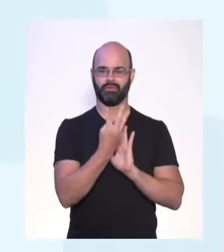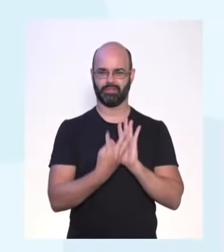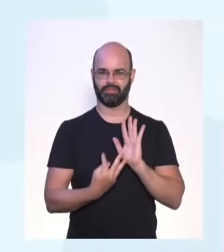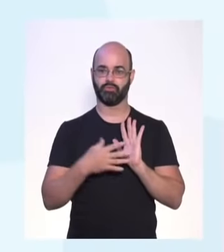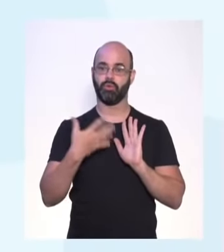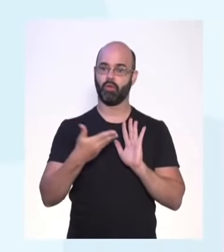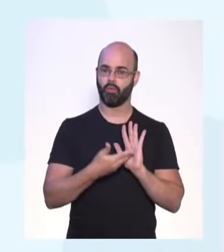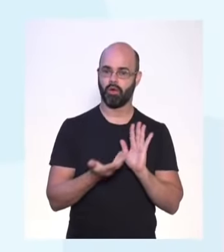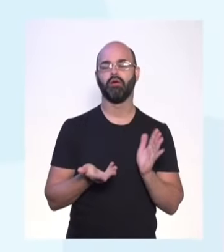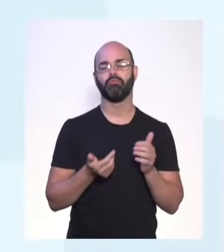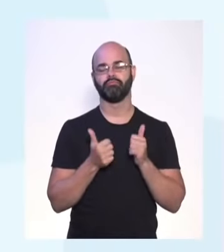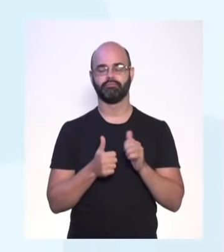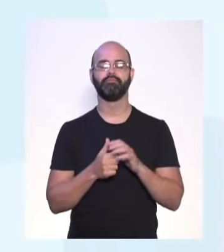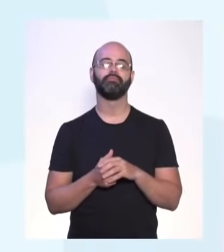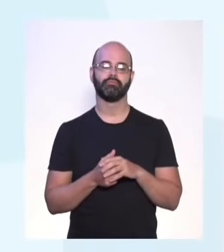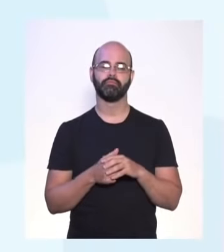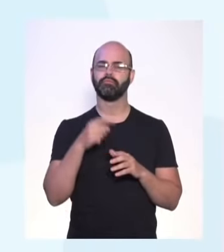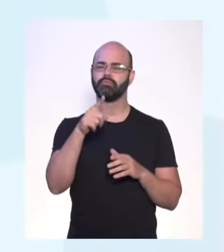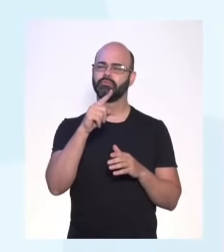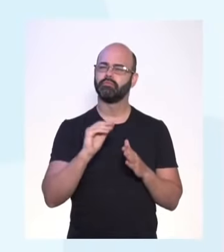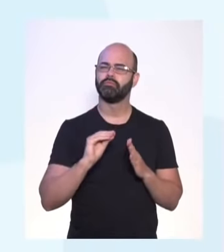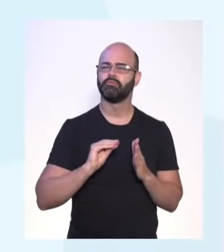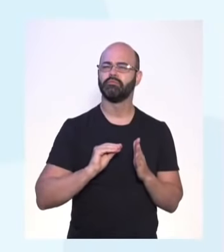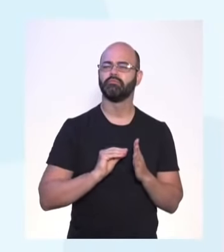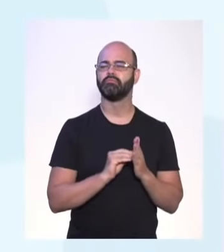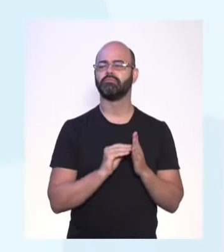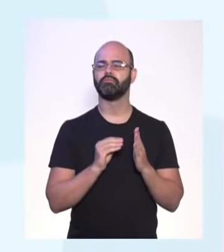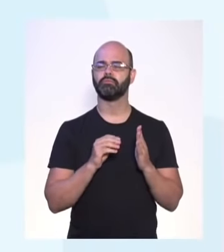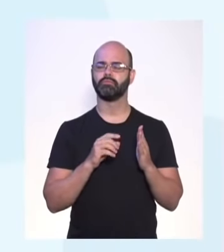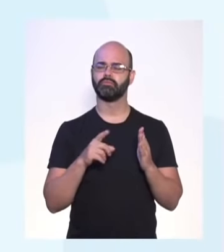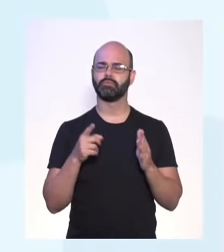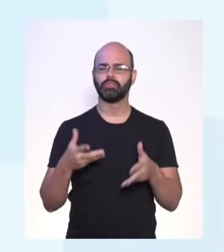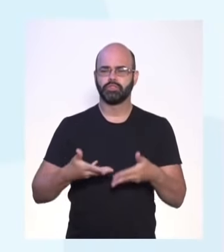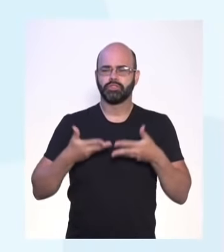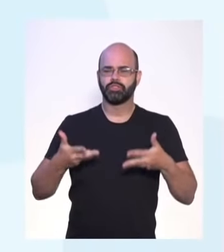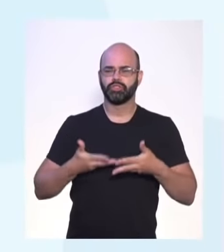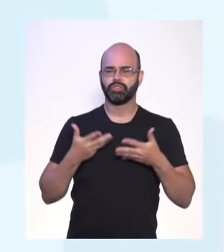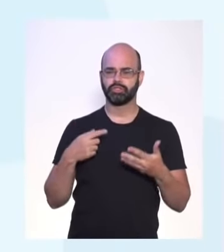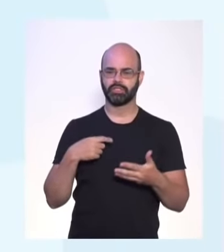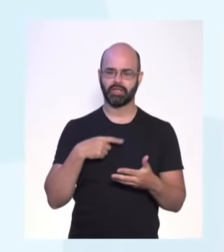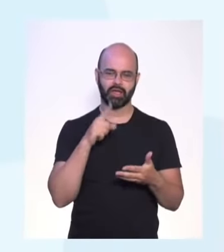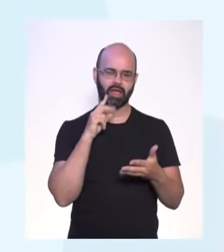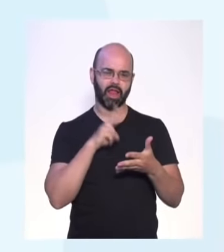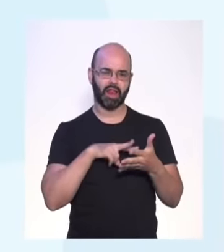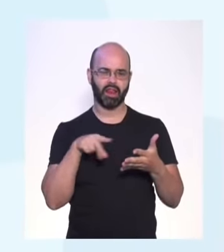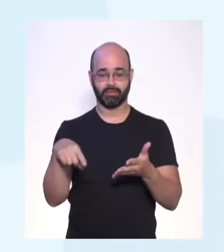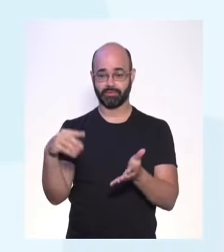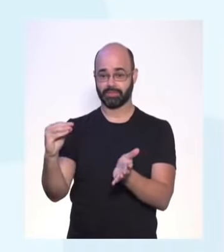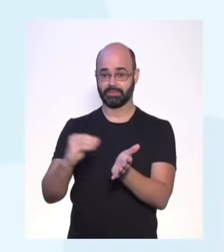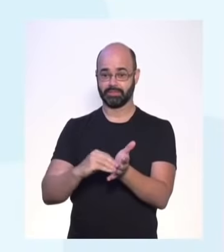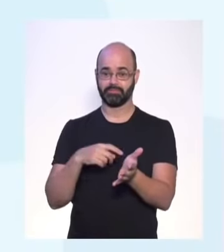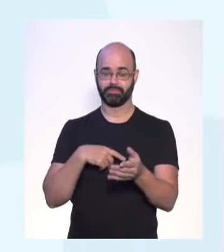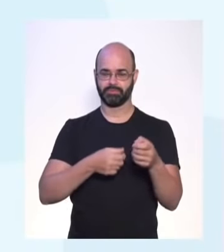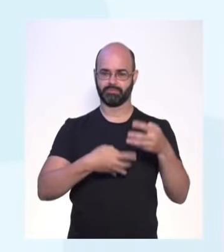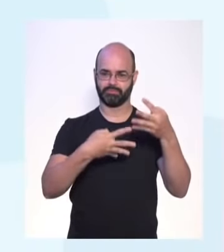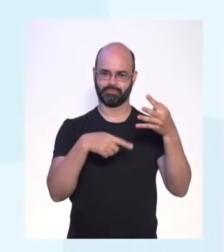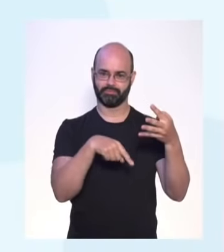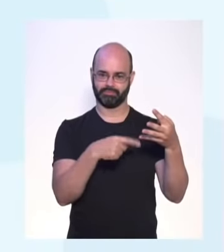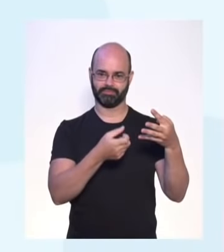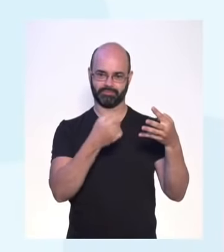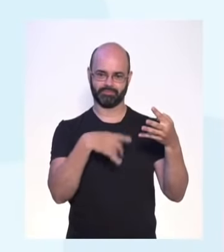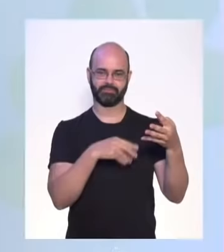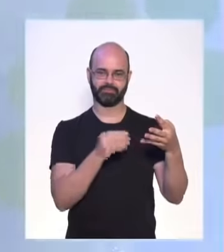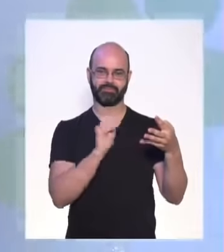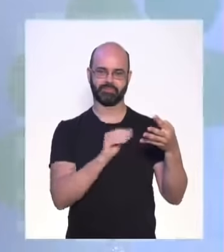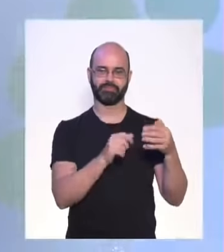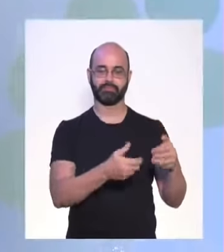já vai colocar um uma pitadinha aí de alguma coisa para nos instigar a ler também tá que você vai argumentar o porquê